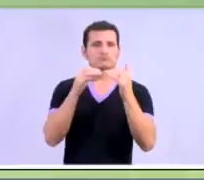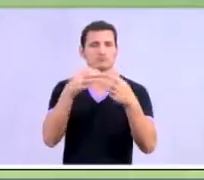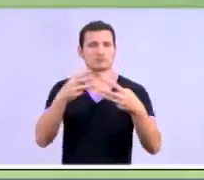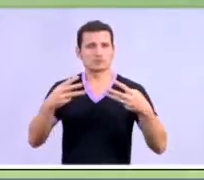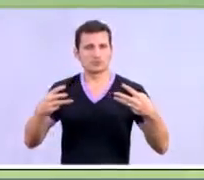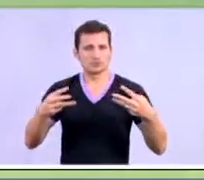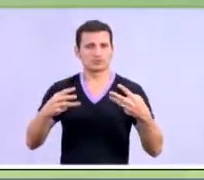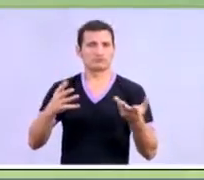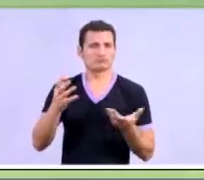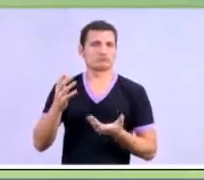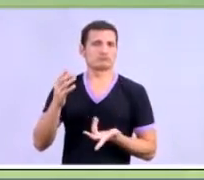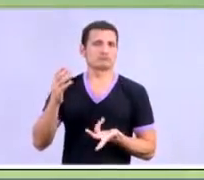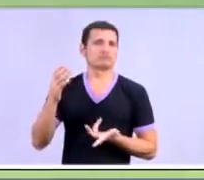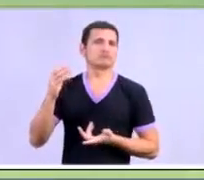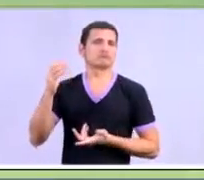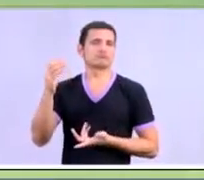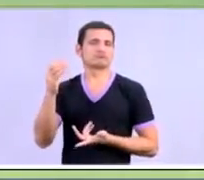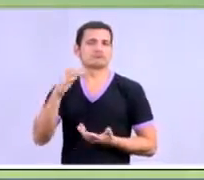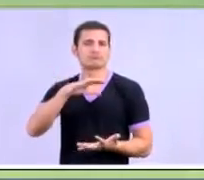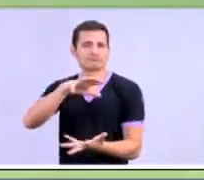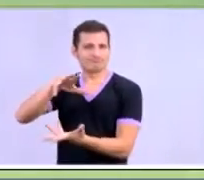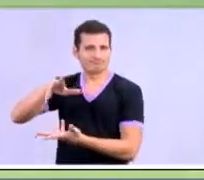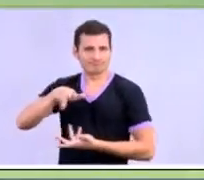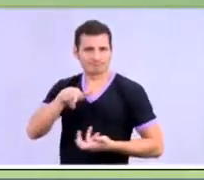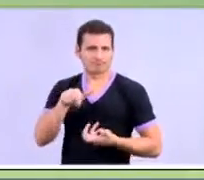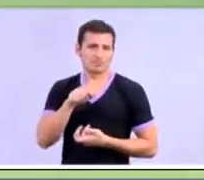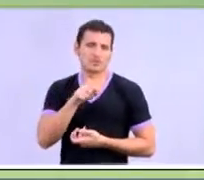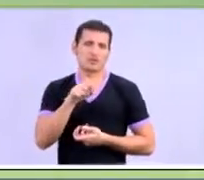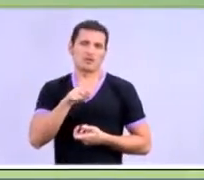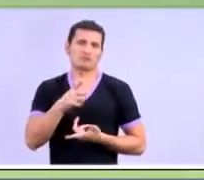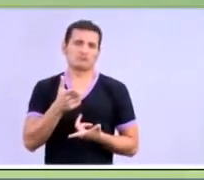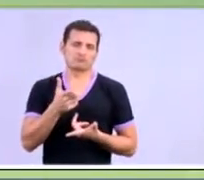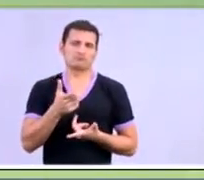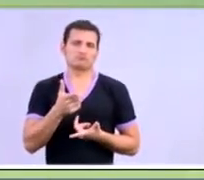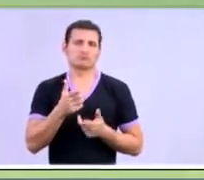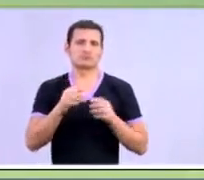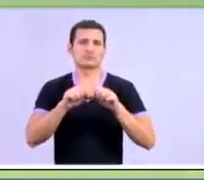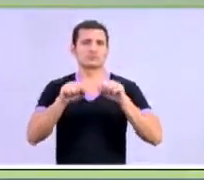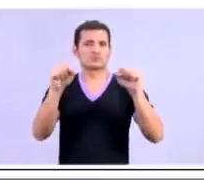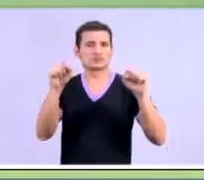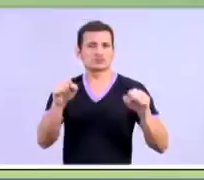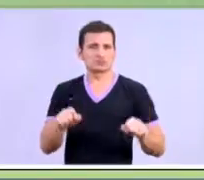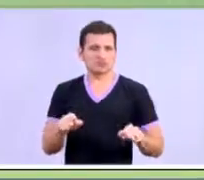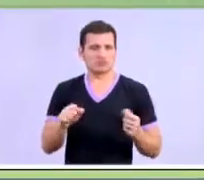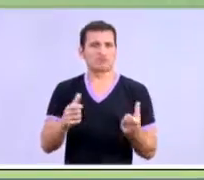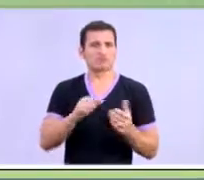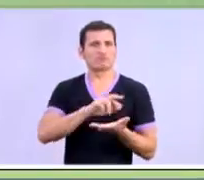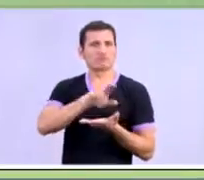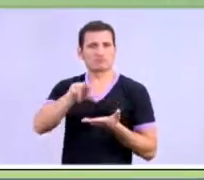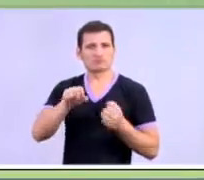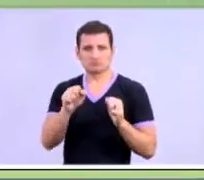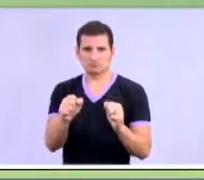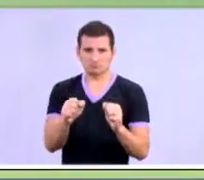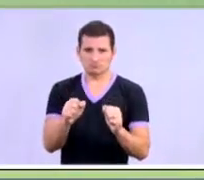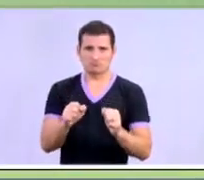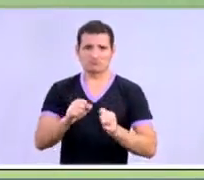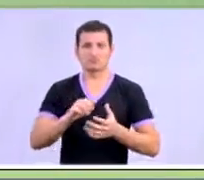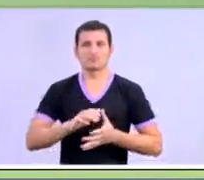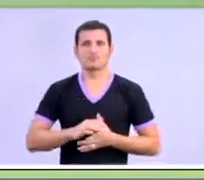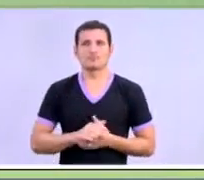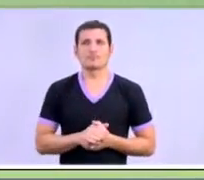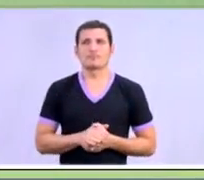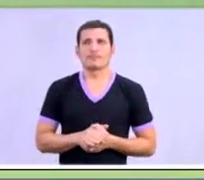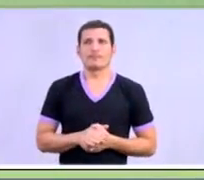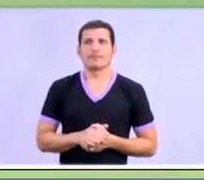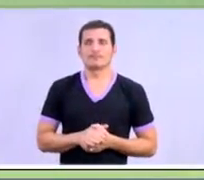internacional que não seria dependente de sistemas proprietários, correto? Então aí, agora,